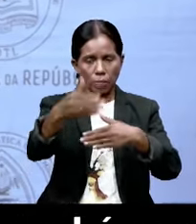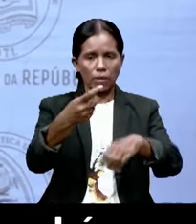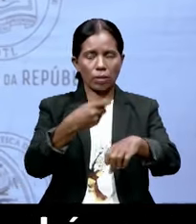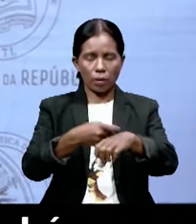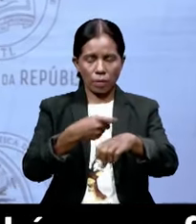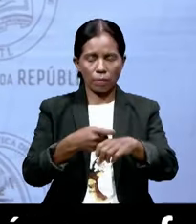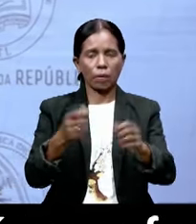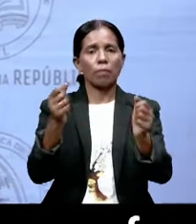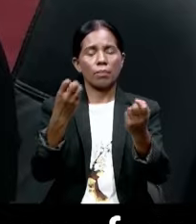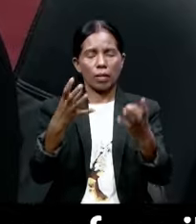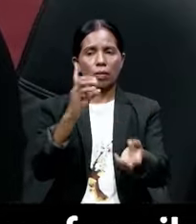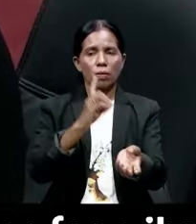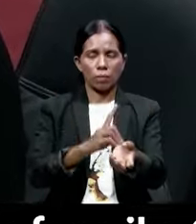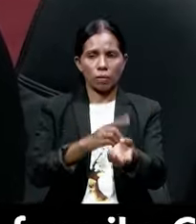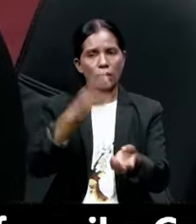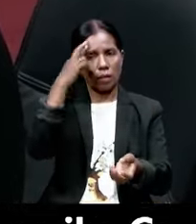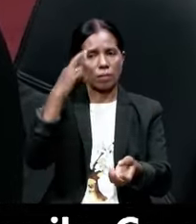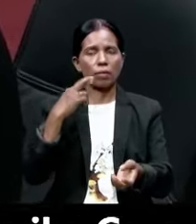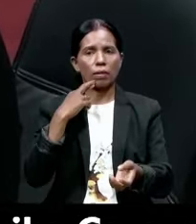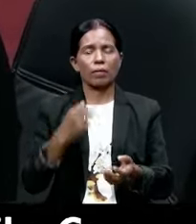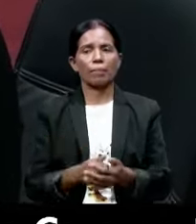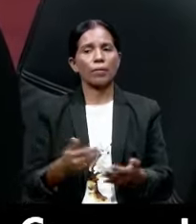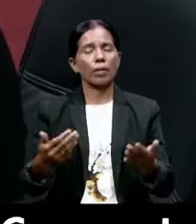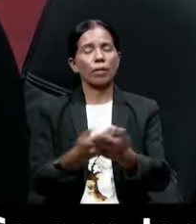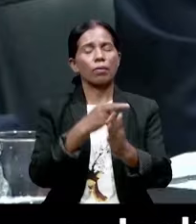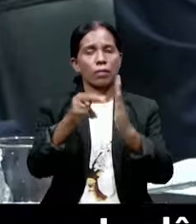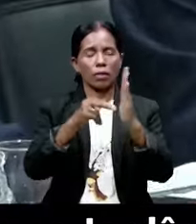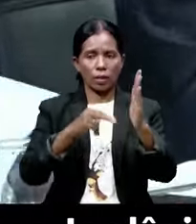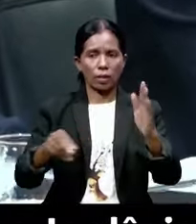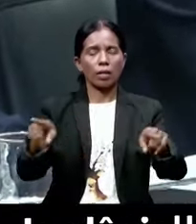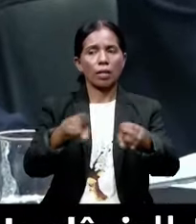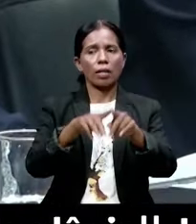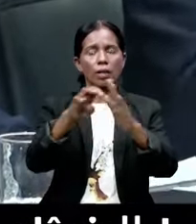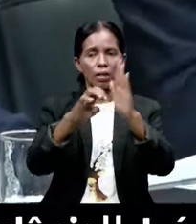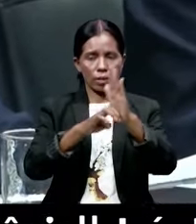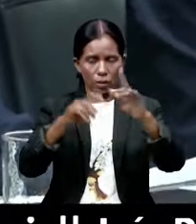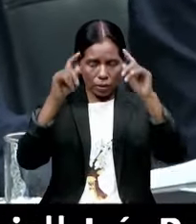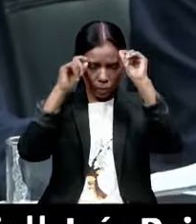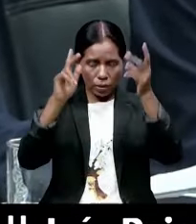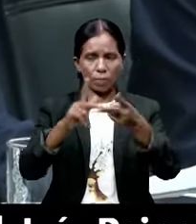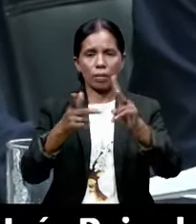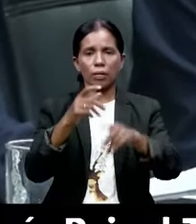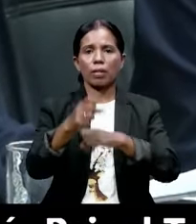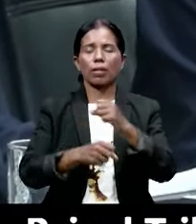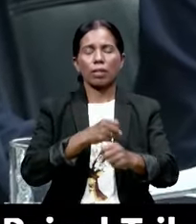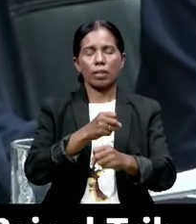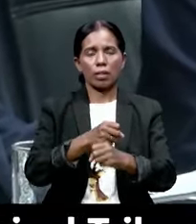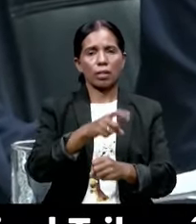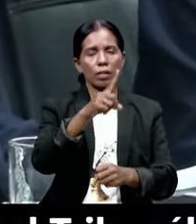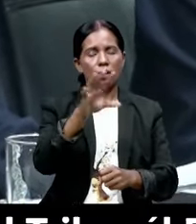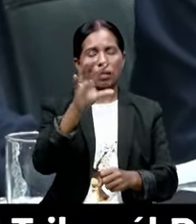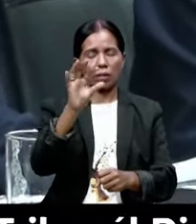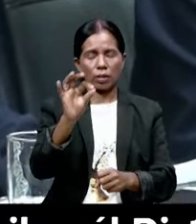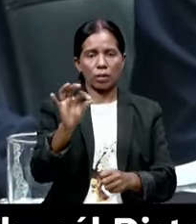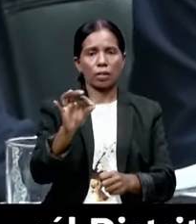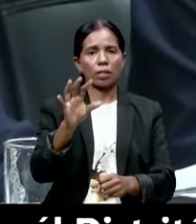o Dr. Mozorta. Nova Zelândia, no Dara Estado de Timor-Leste, no parceiro INB e a Tina reunida a Tussia